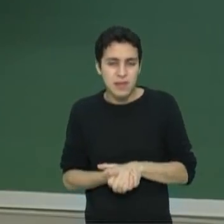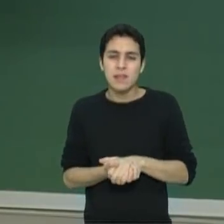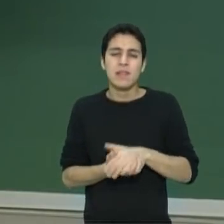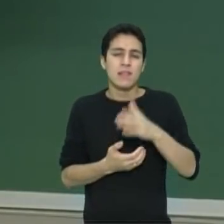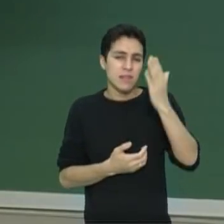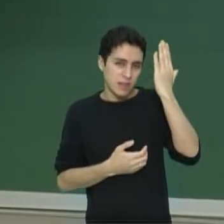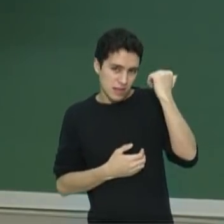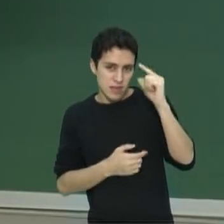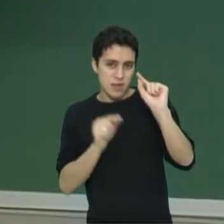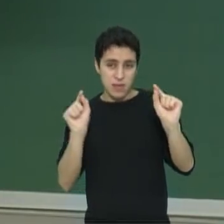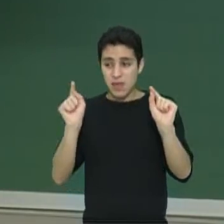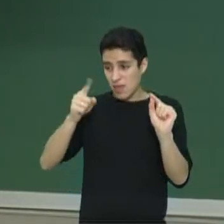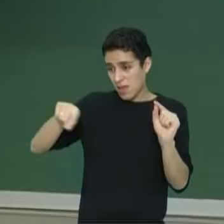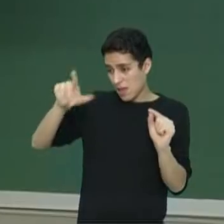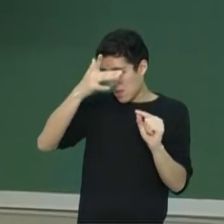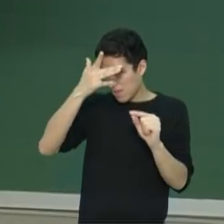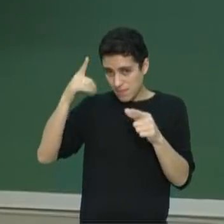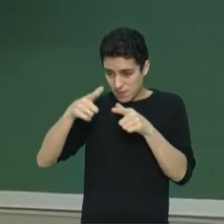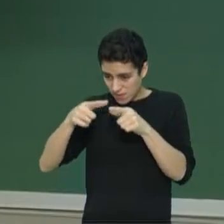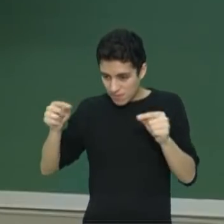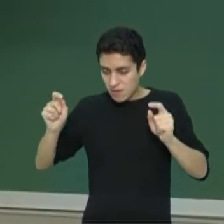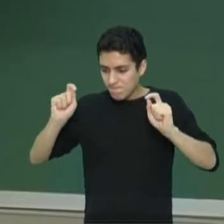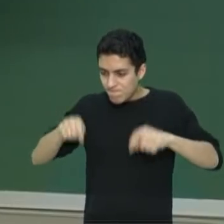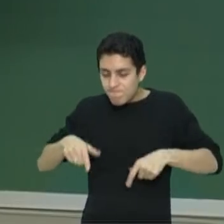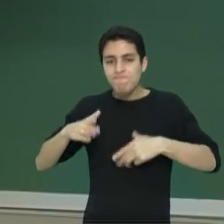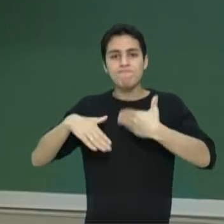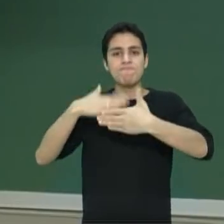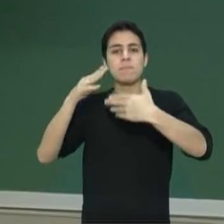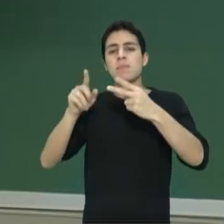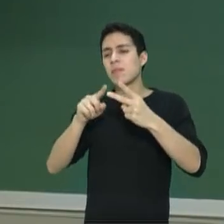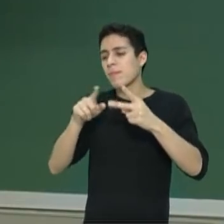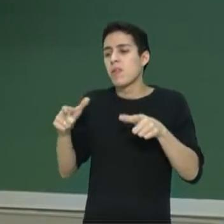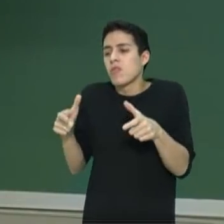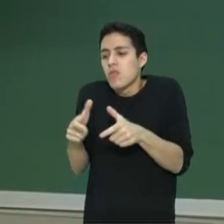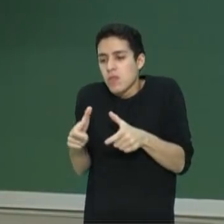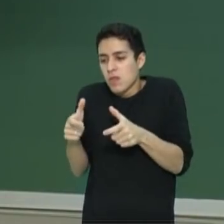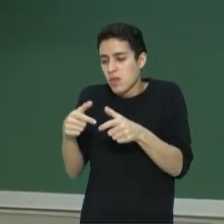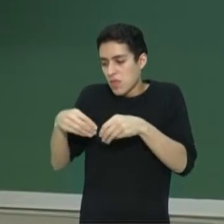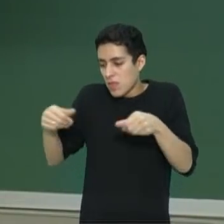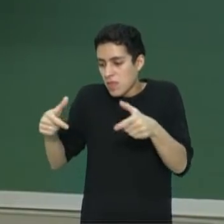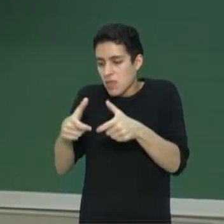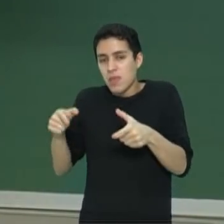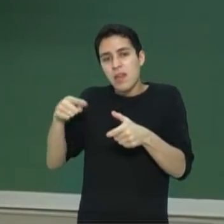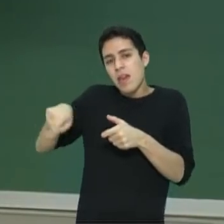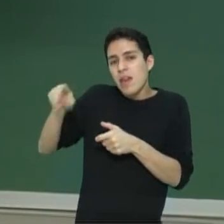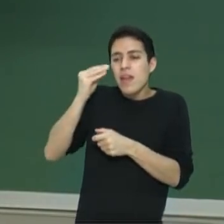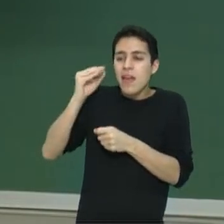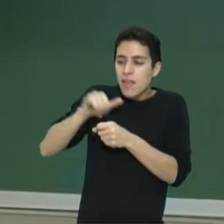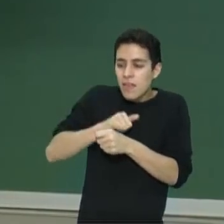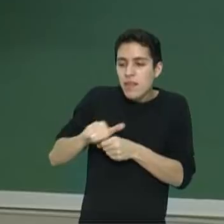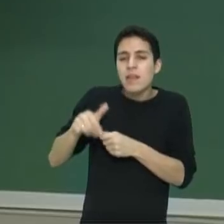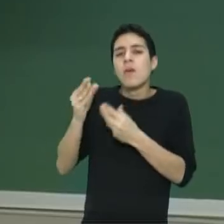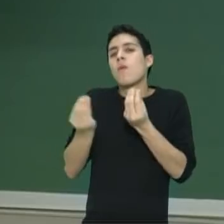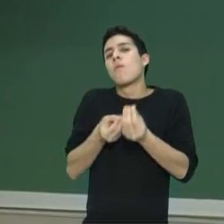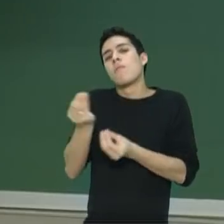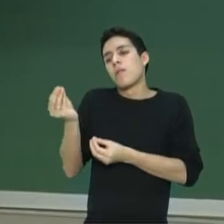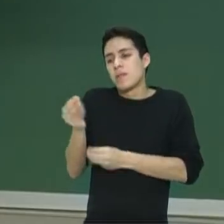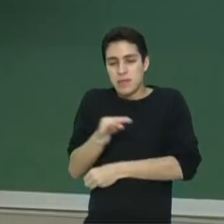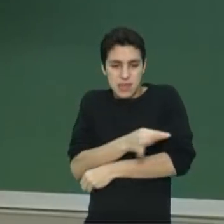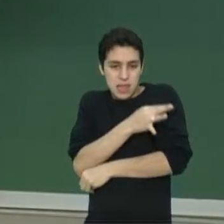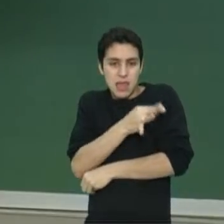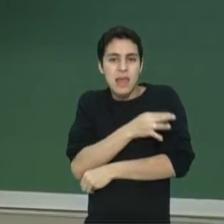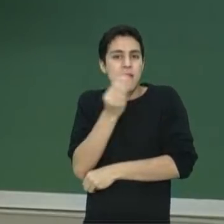pela capacidade dos japoneses, mas pelo território reduzido, os japoneses sempre têm que criar uma alternativa tecnológica, né,